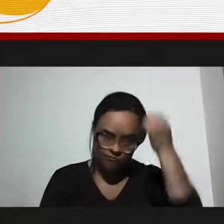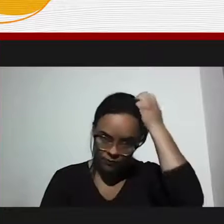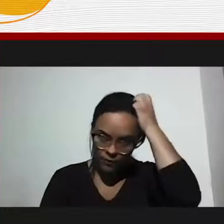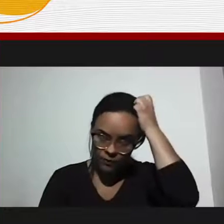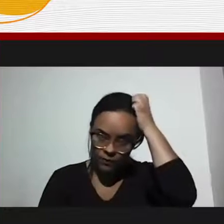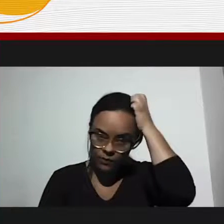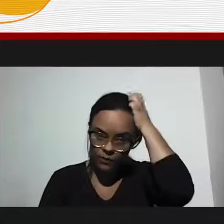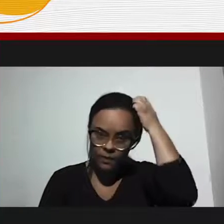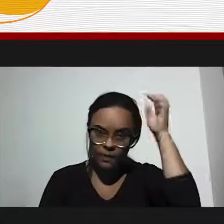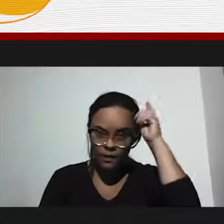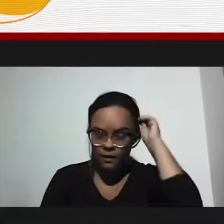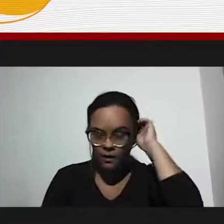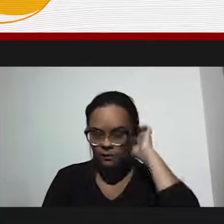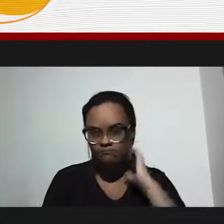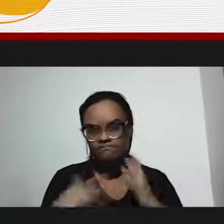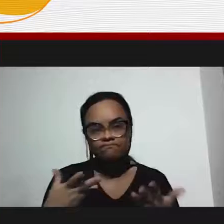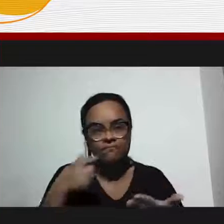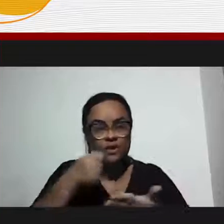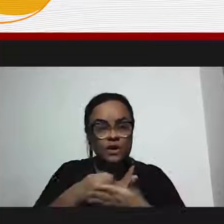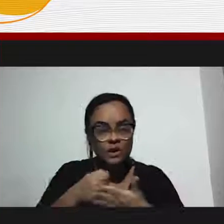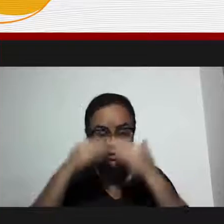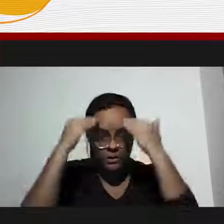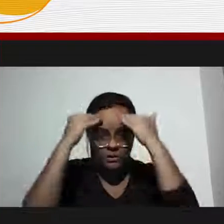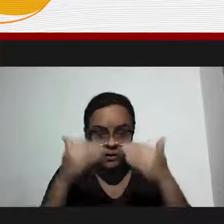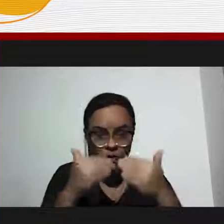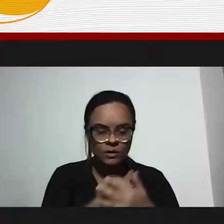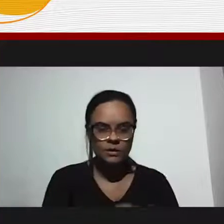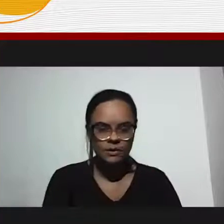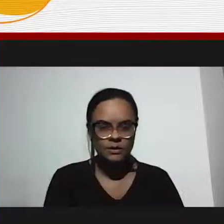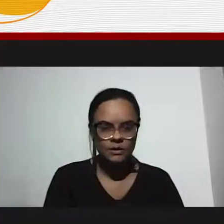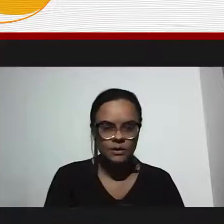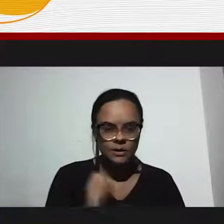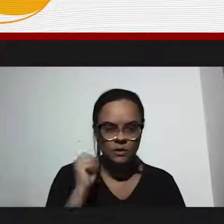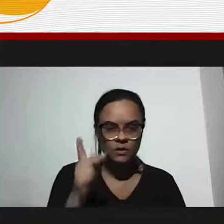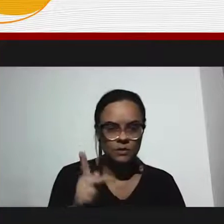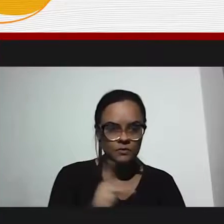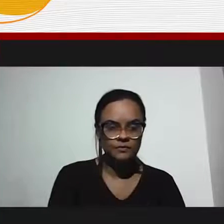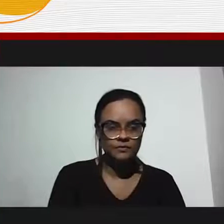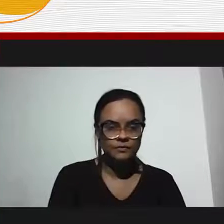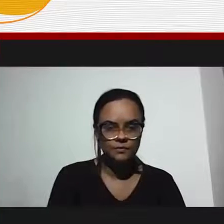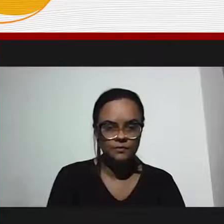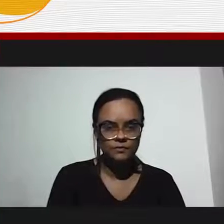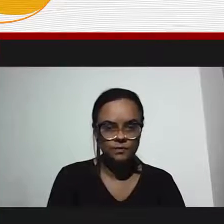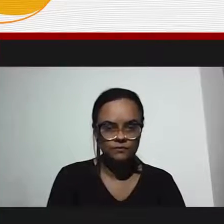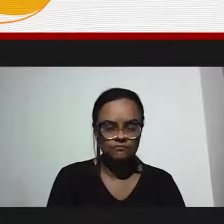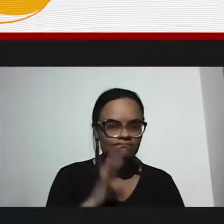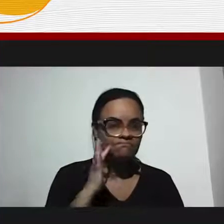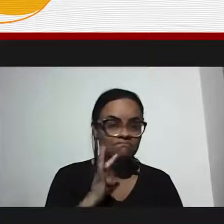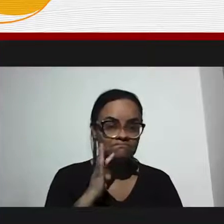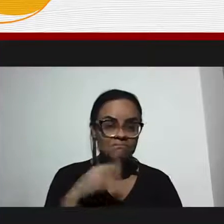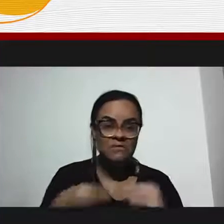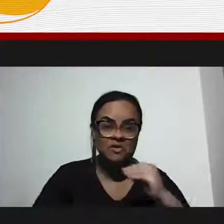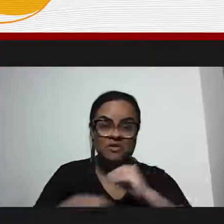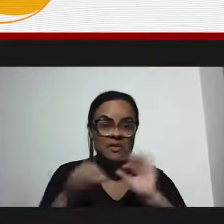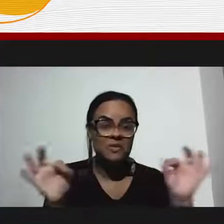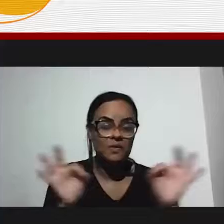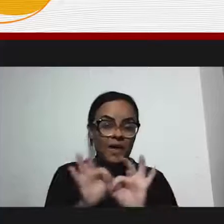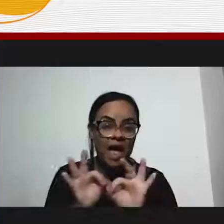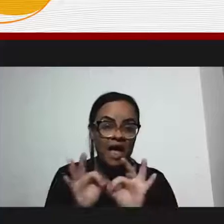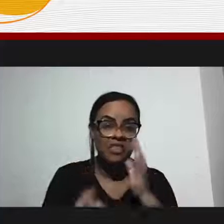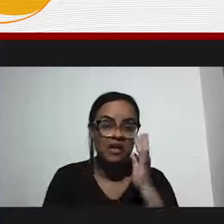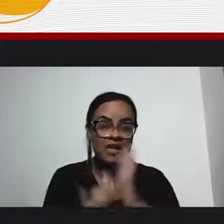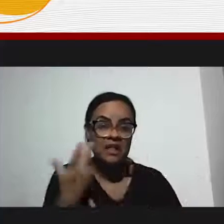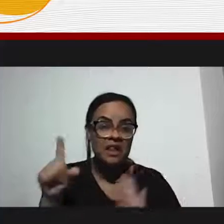como toda. É só cumprir a lei que está ok. O que o Clodô colocou aí, muito legal, não tem que criar mais leis. É só